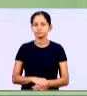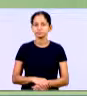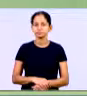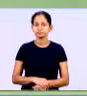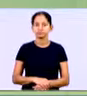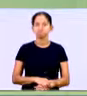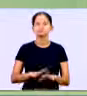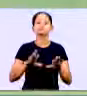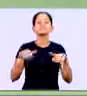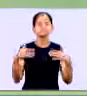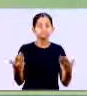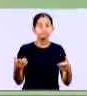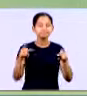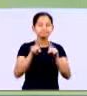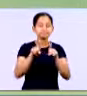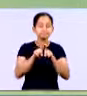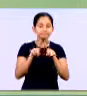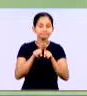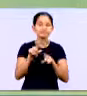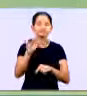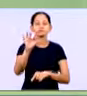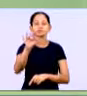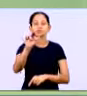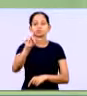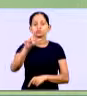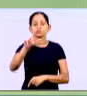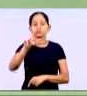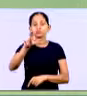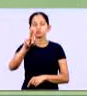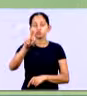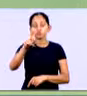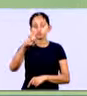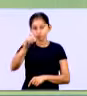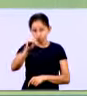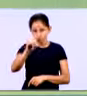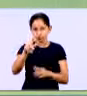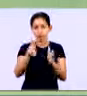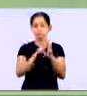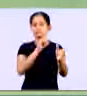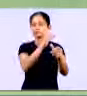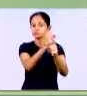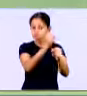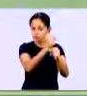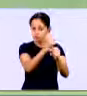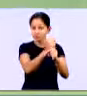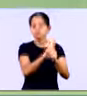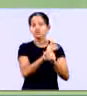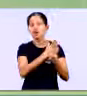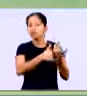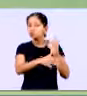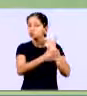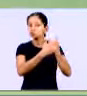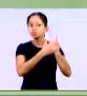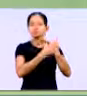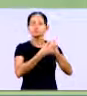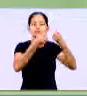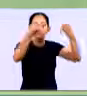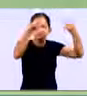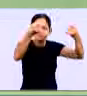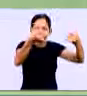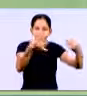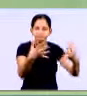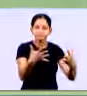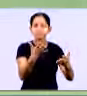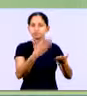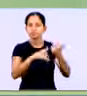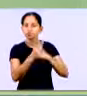O fluxo de caixa, né, que a gente falou antes, é um instrumento de controle que informa ao empresário toda a movimentação